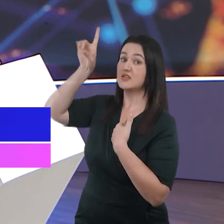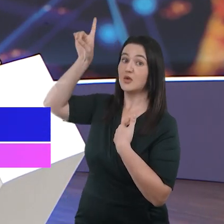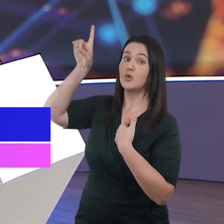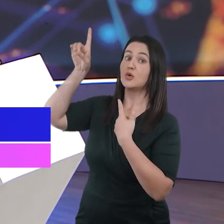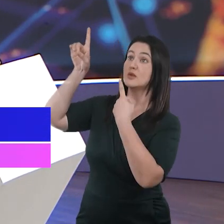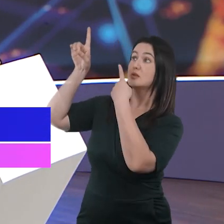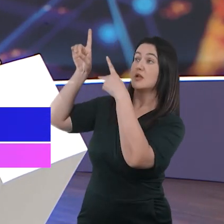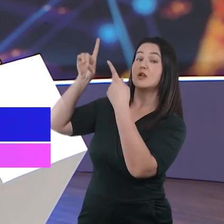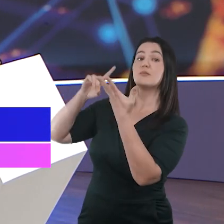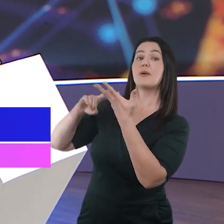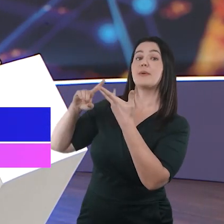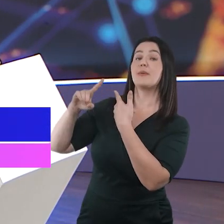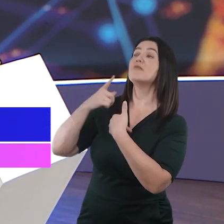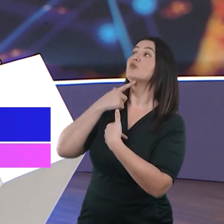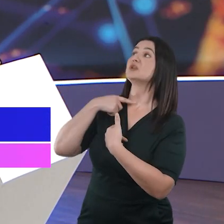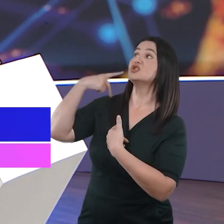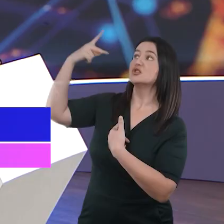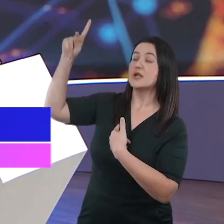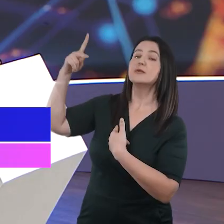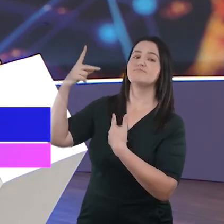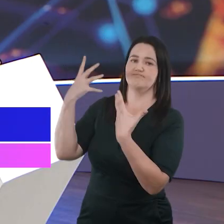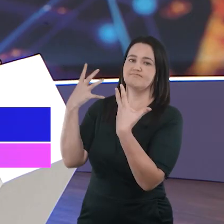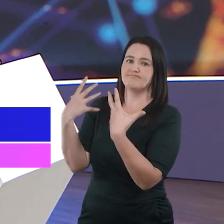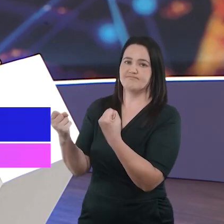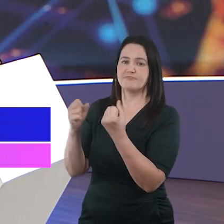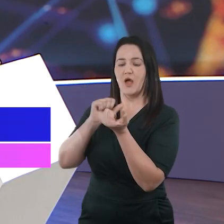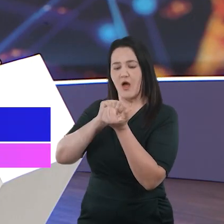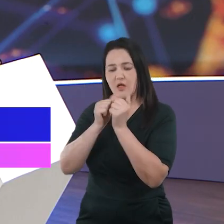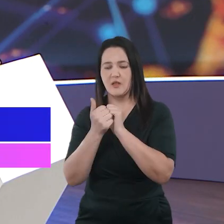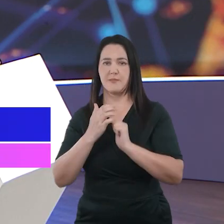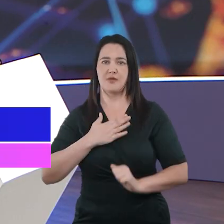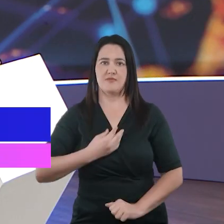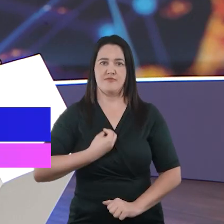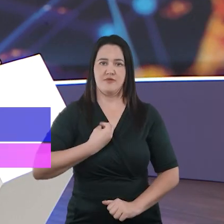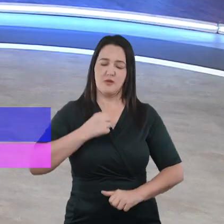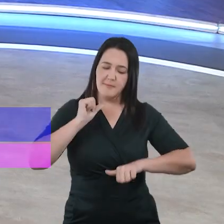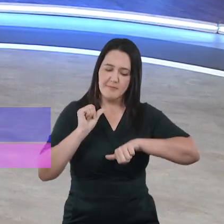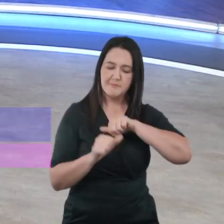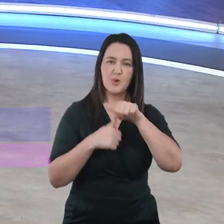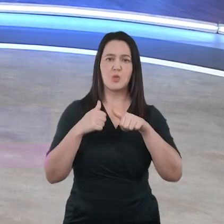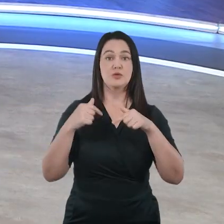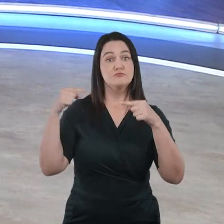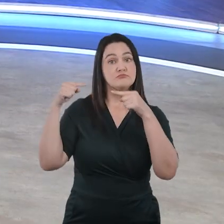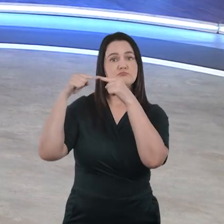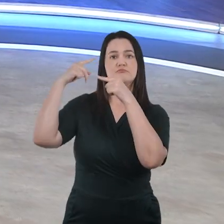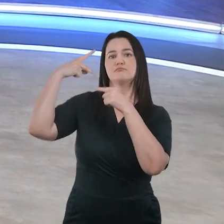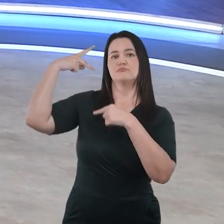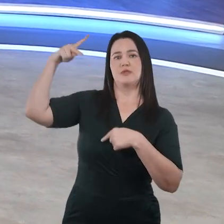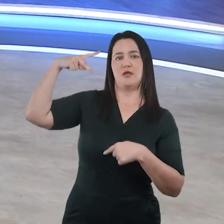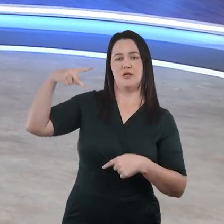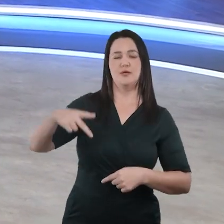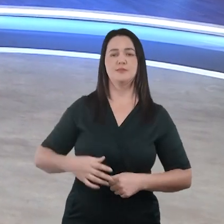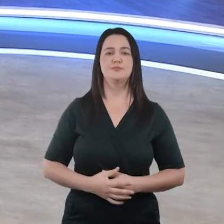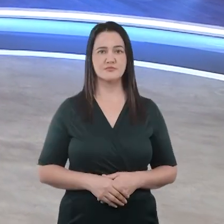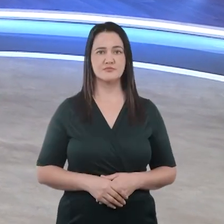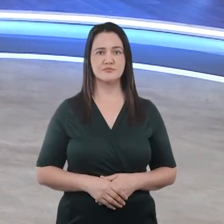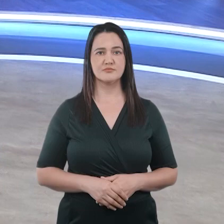você ajusta a sua vida para viver em conformidade com aquilo que Ele estabeleceu. Então,